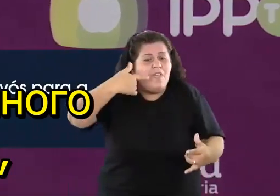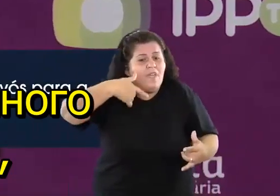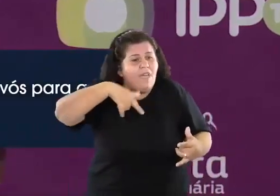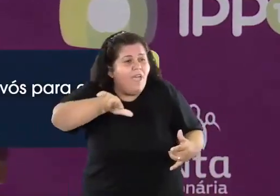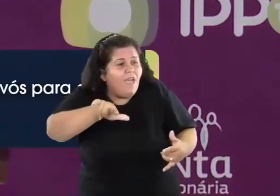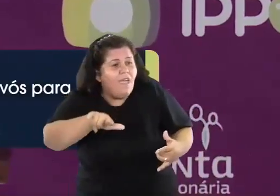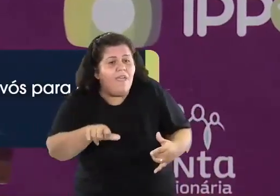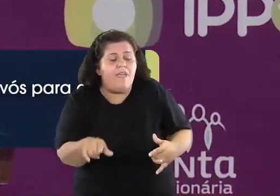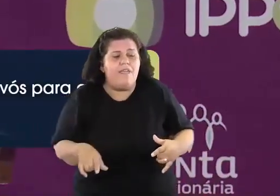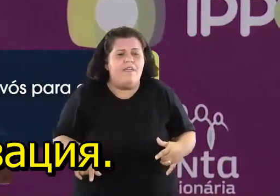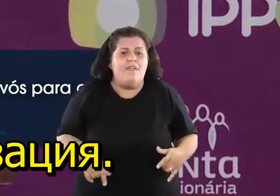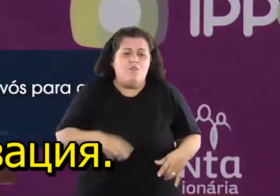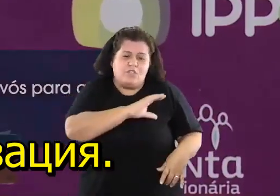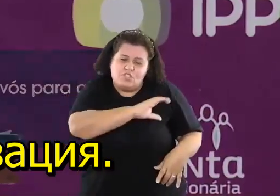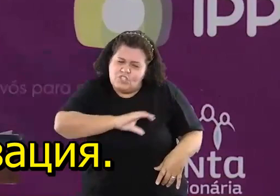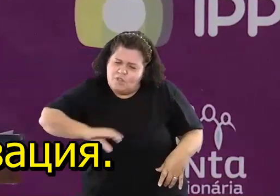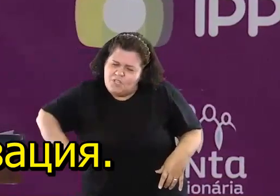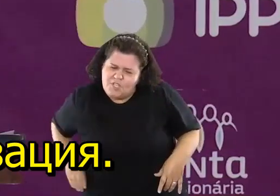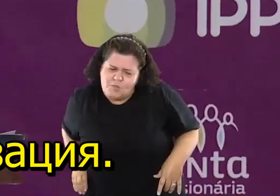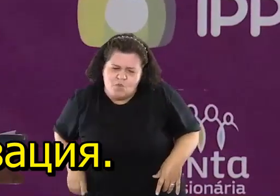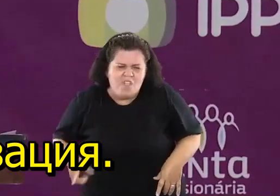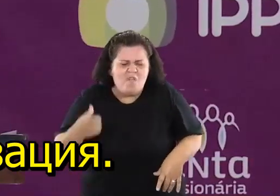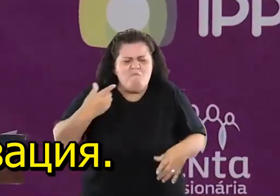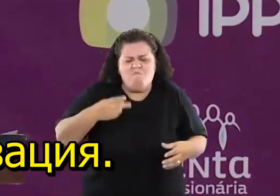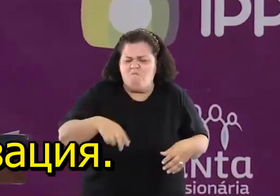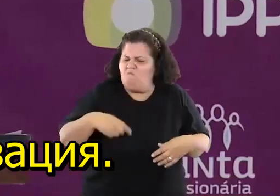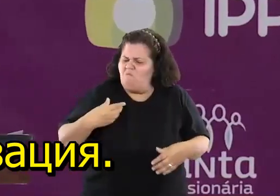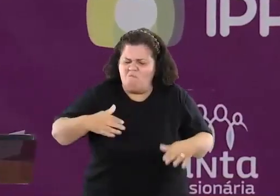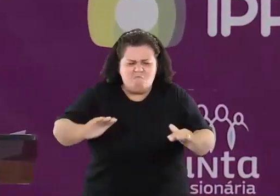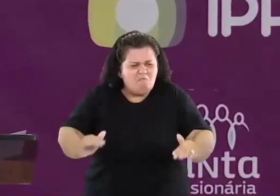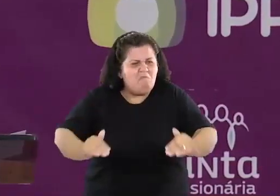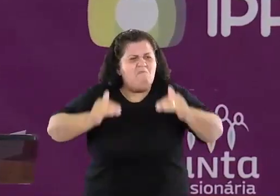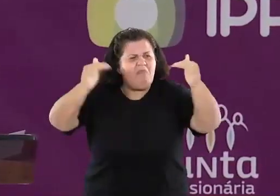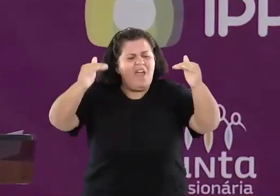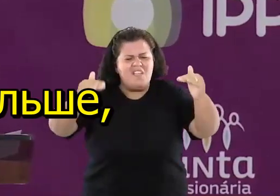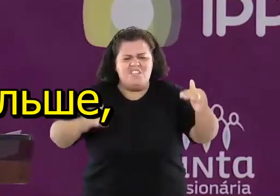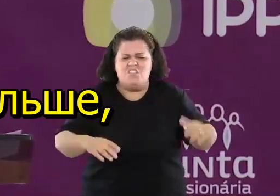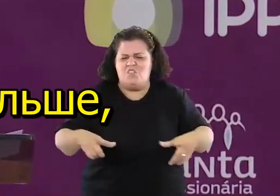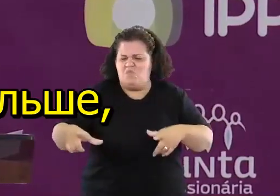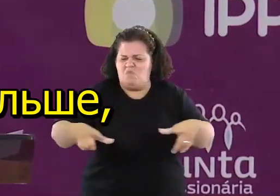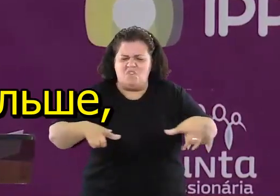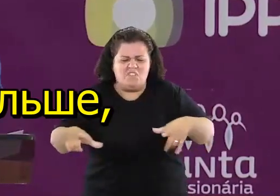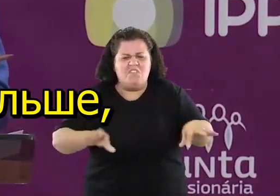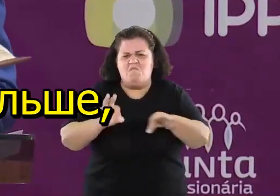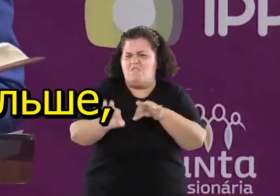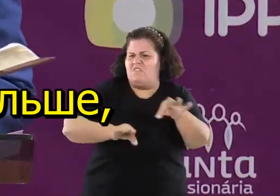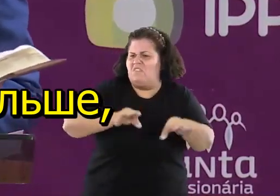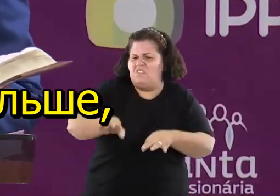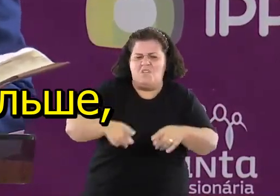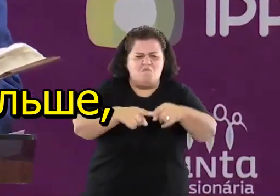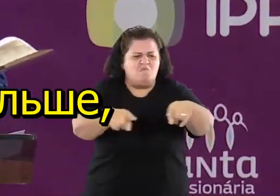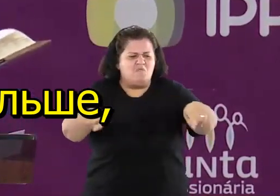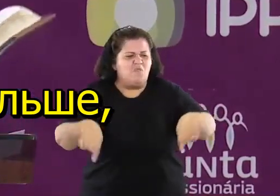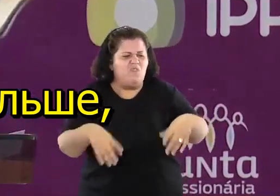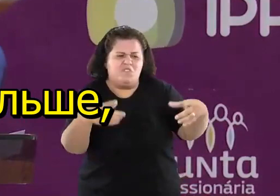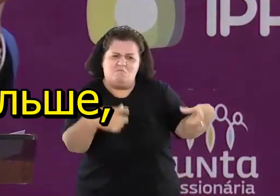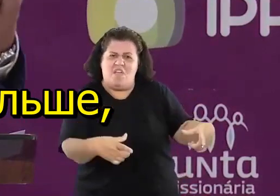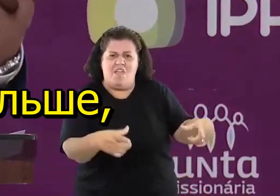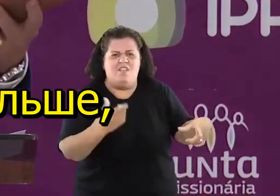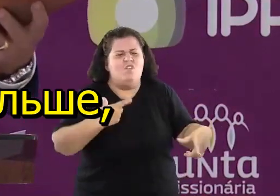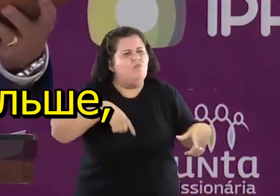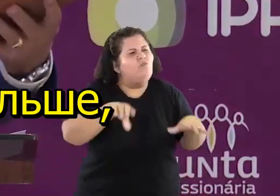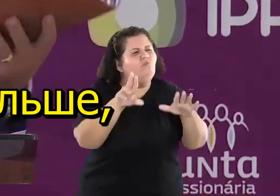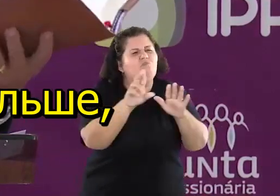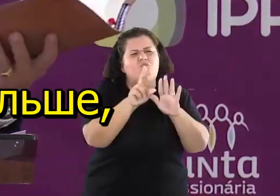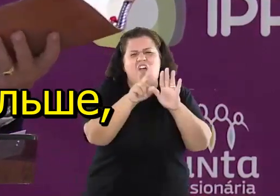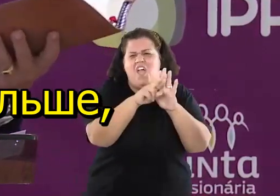instituição. É muito mais do que uma organização. O cristianismo é muito mais do que um